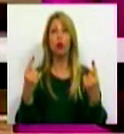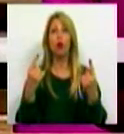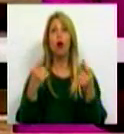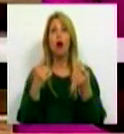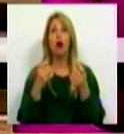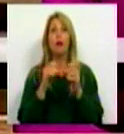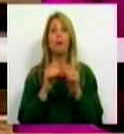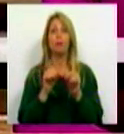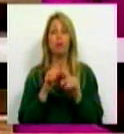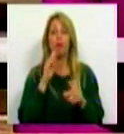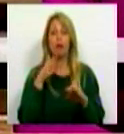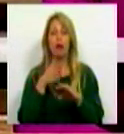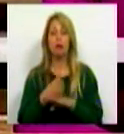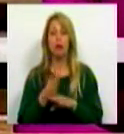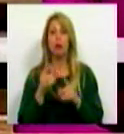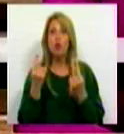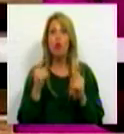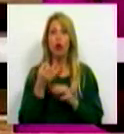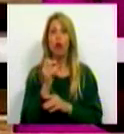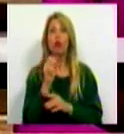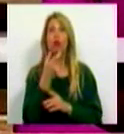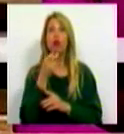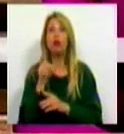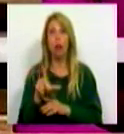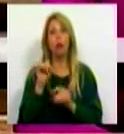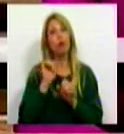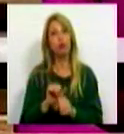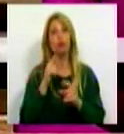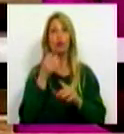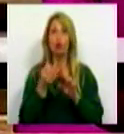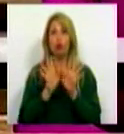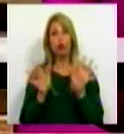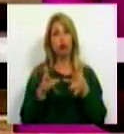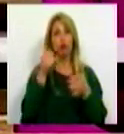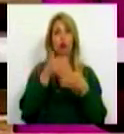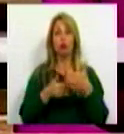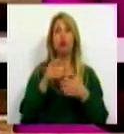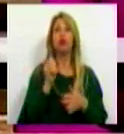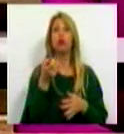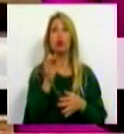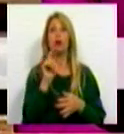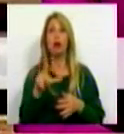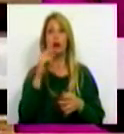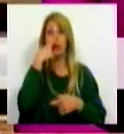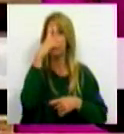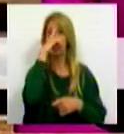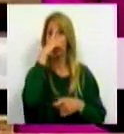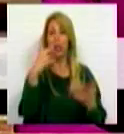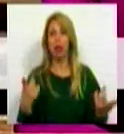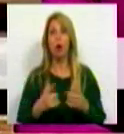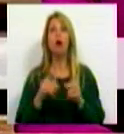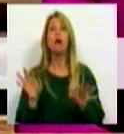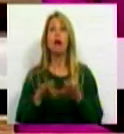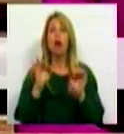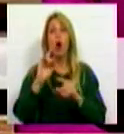único portal, no caso, o portal do cidadão. É ainda indispensável continuar a explorar outros canais, como o